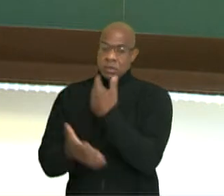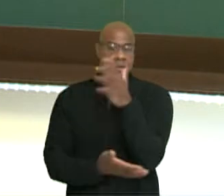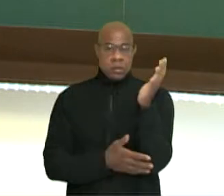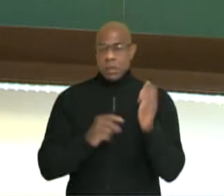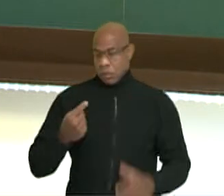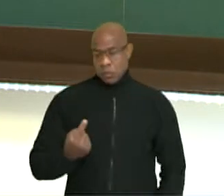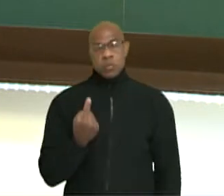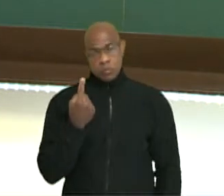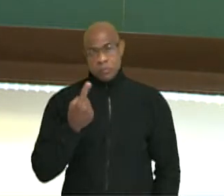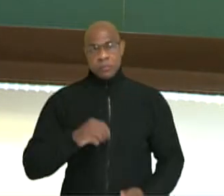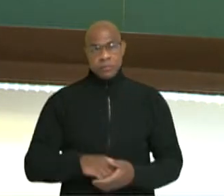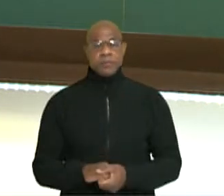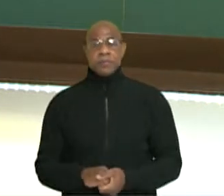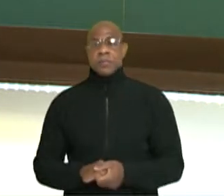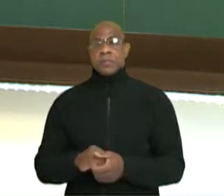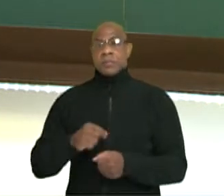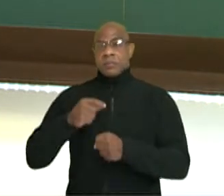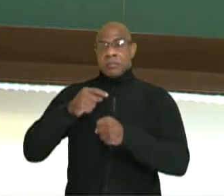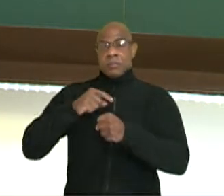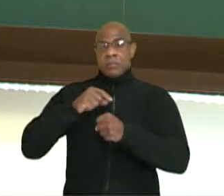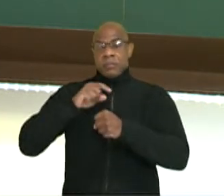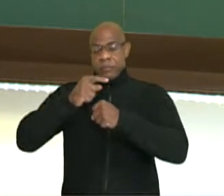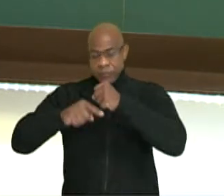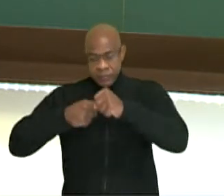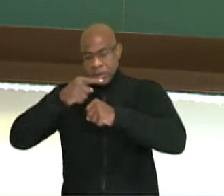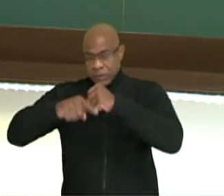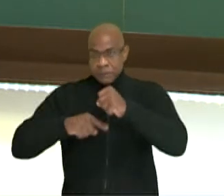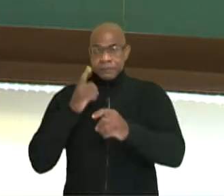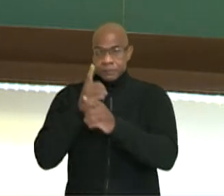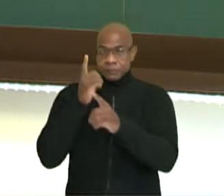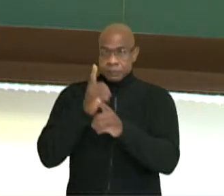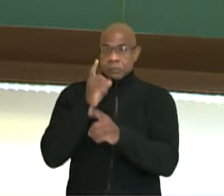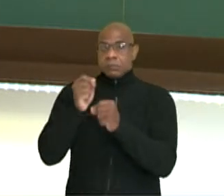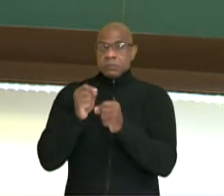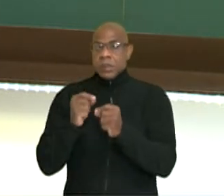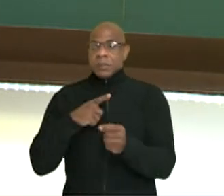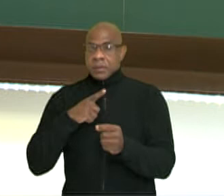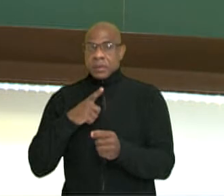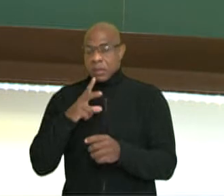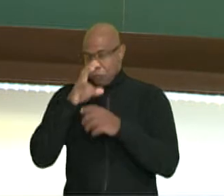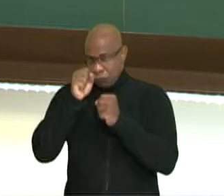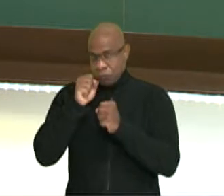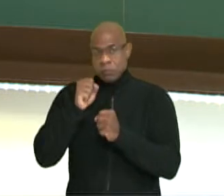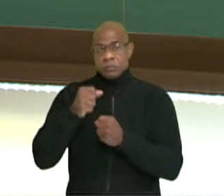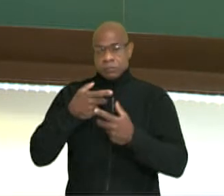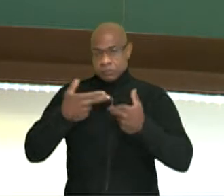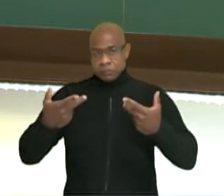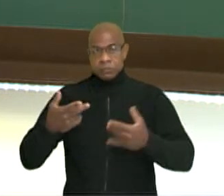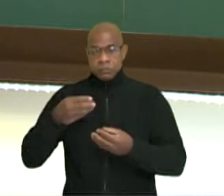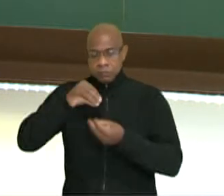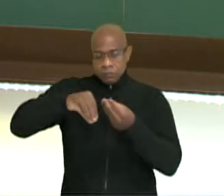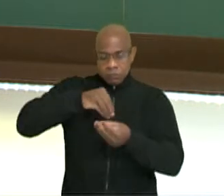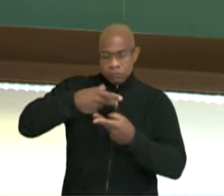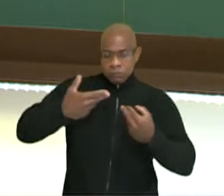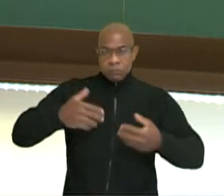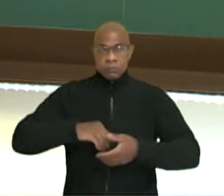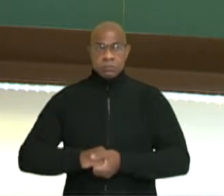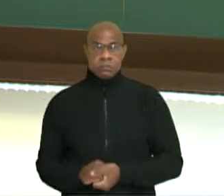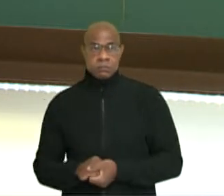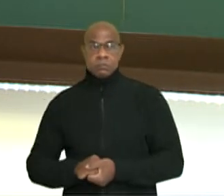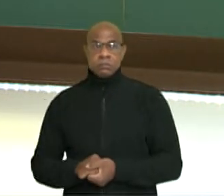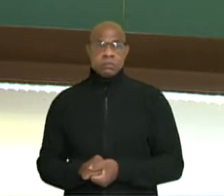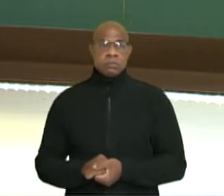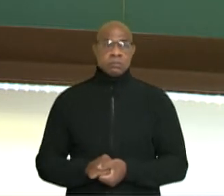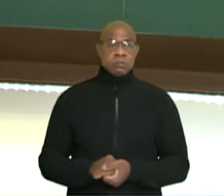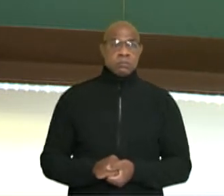os átomos então querem buscar as ligações para ter estabilidade eletrônica como os gases nobres. Um átomo